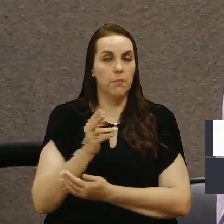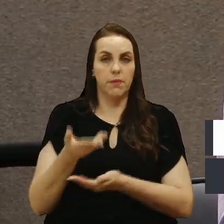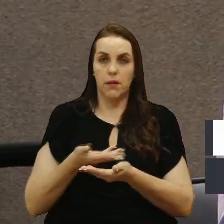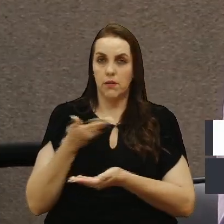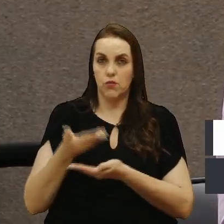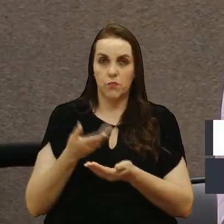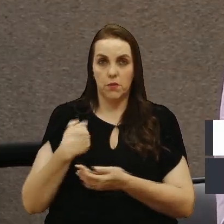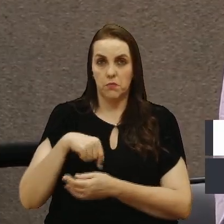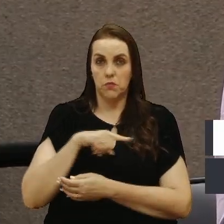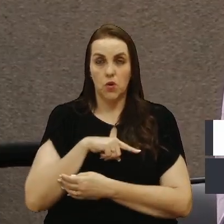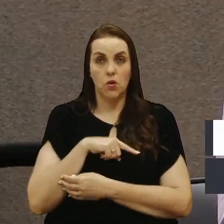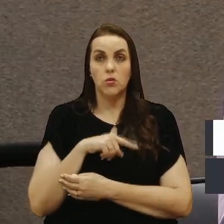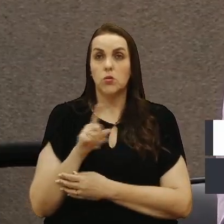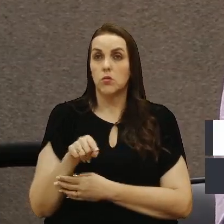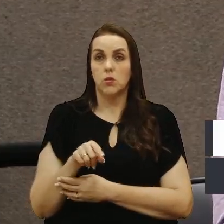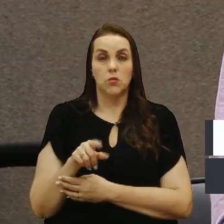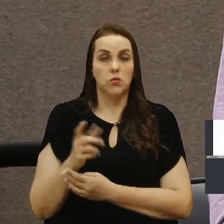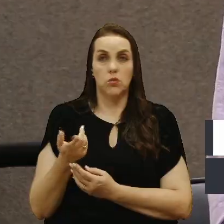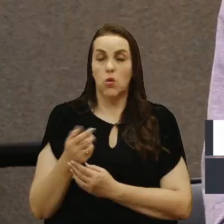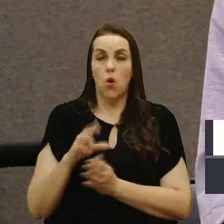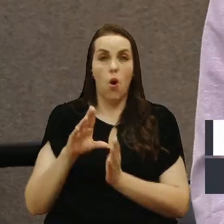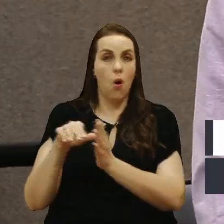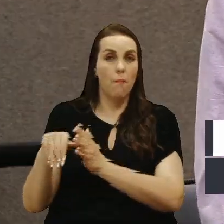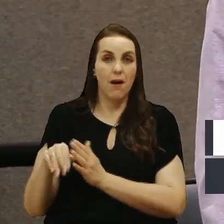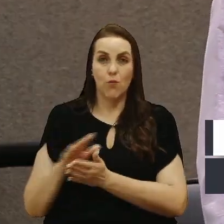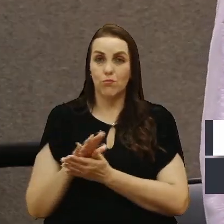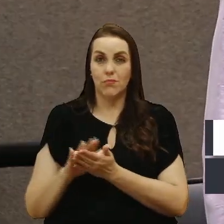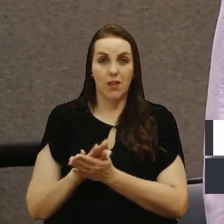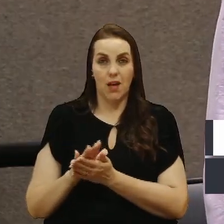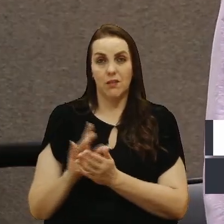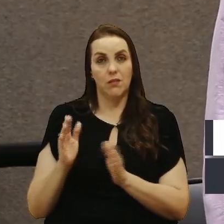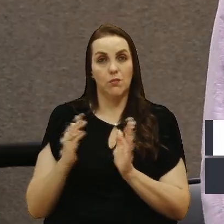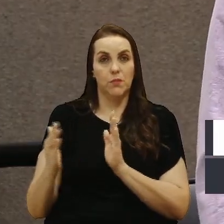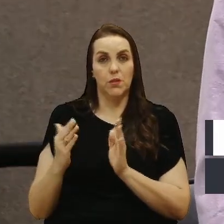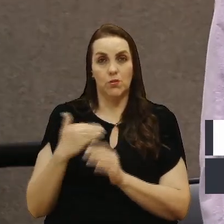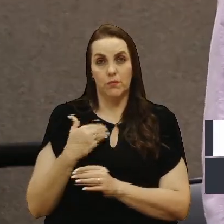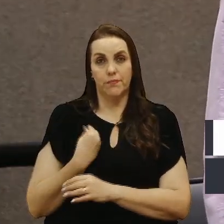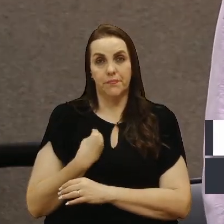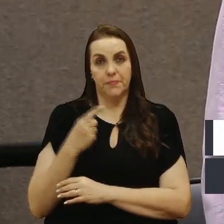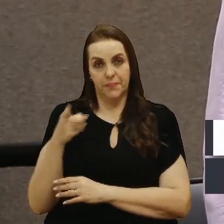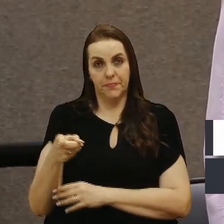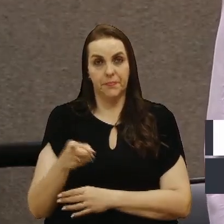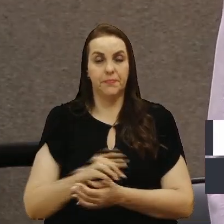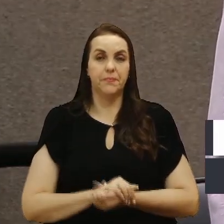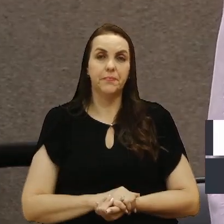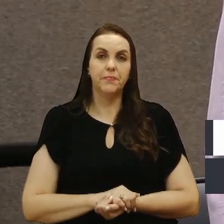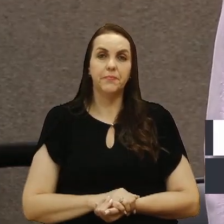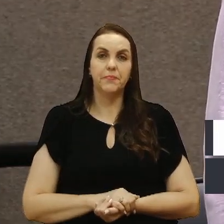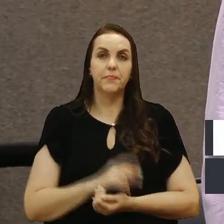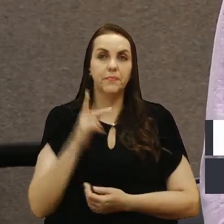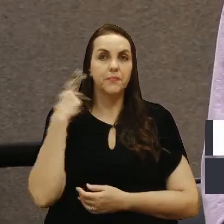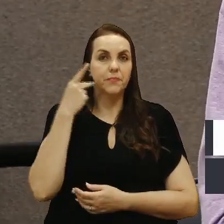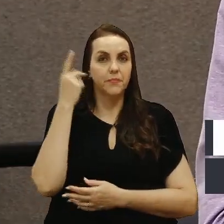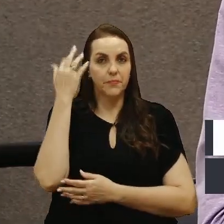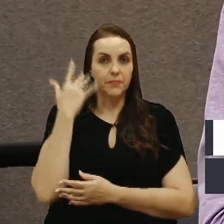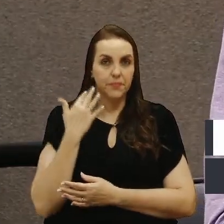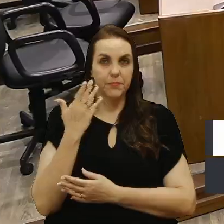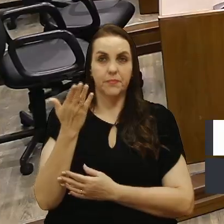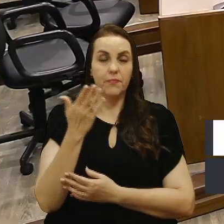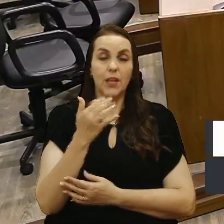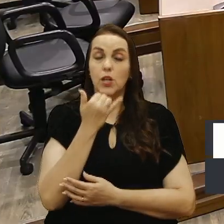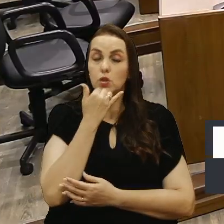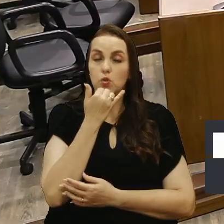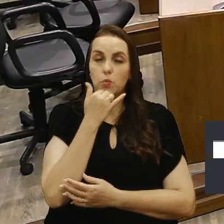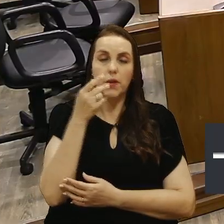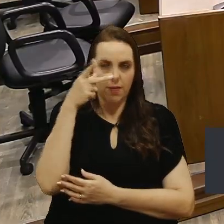nós lá, e não foi levado um prego no período que a gente estava lá. Seu a parte, vereadora Daiane, a senhora pediu. O Iago,